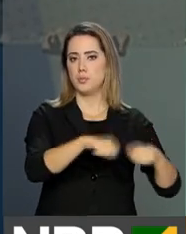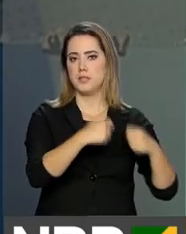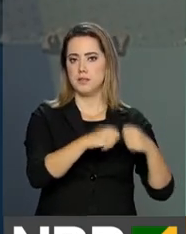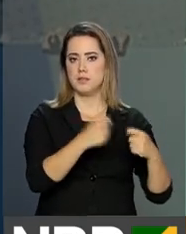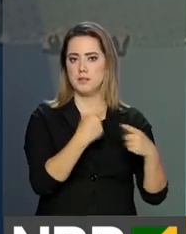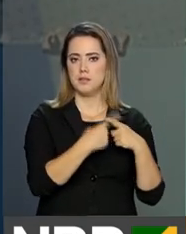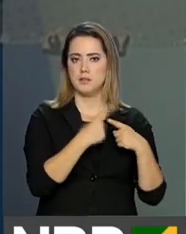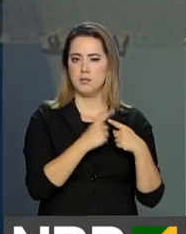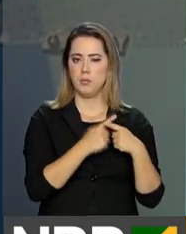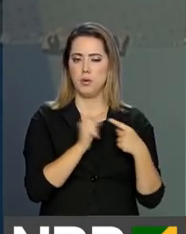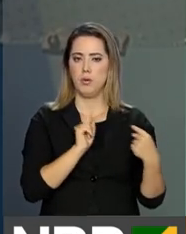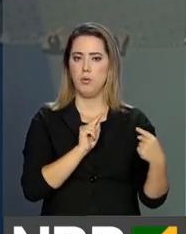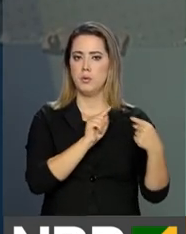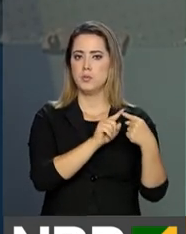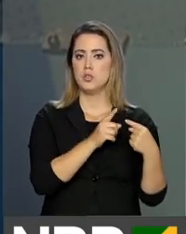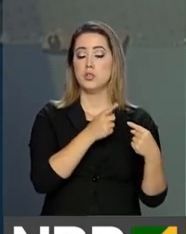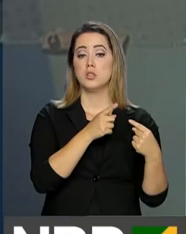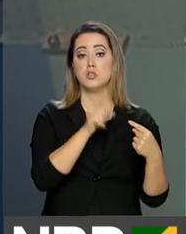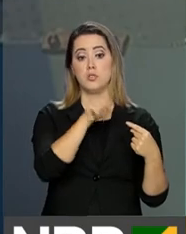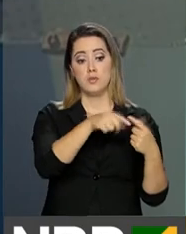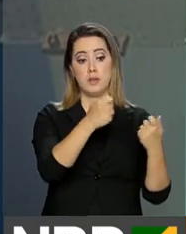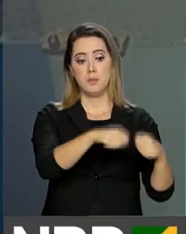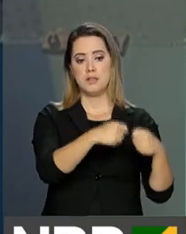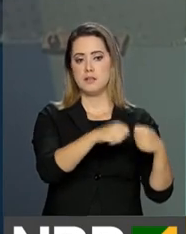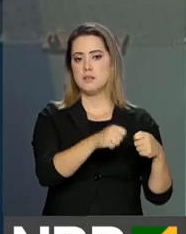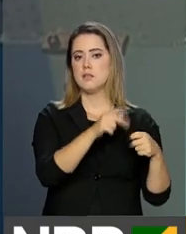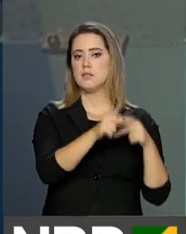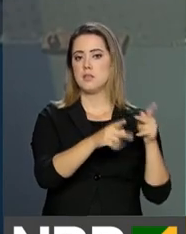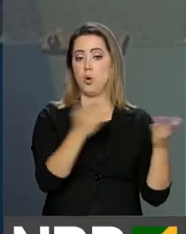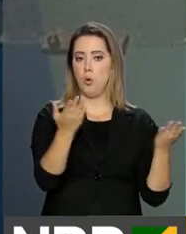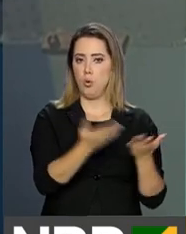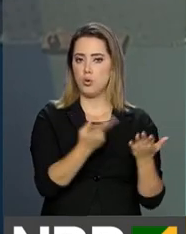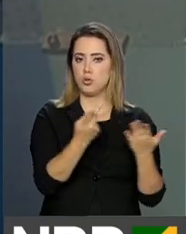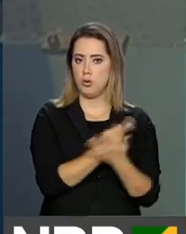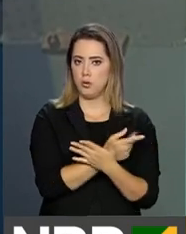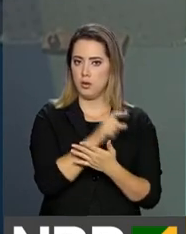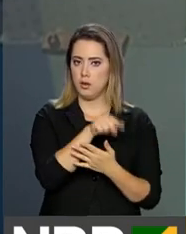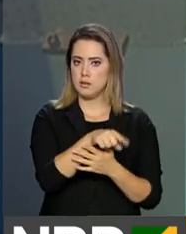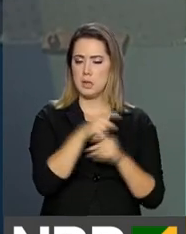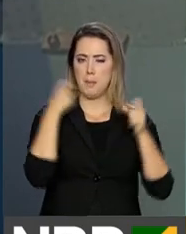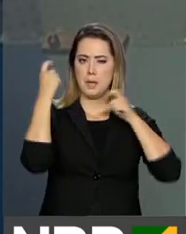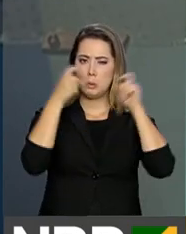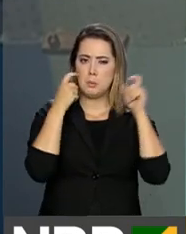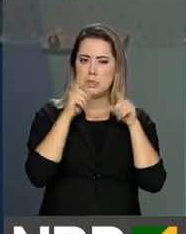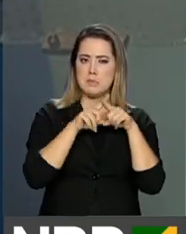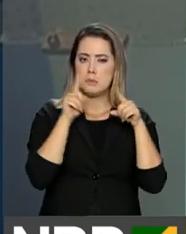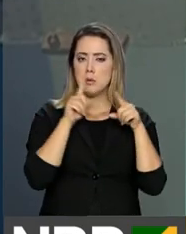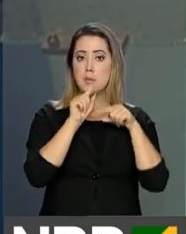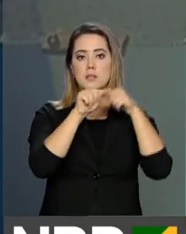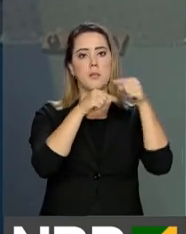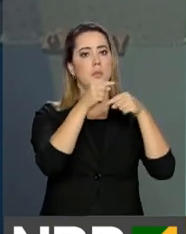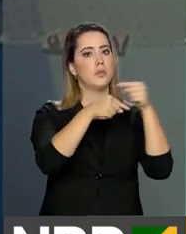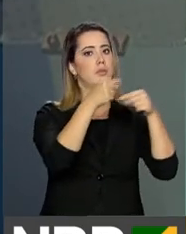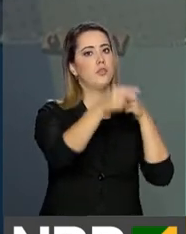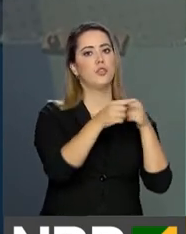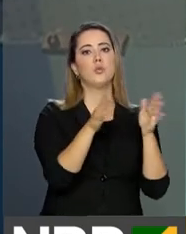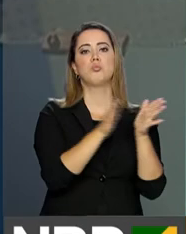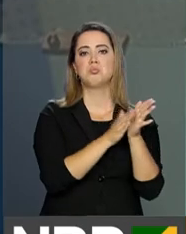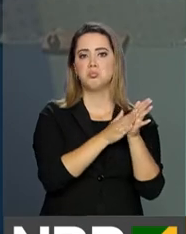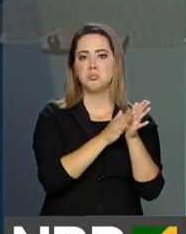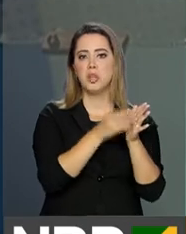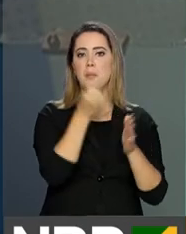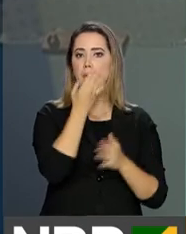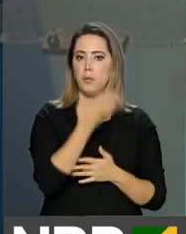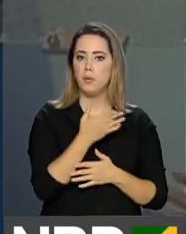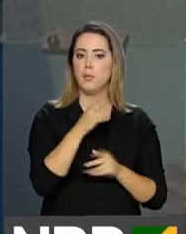se voltam para o interesse do povo. Você a produz hoje, há preocupações amanhã, mas ela é aplaudida depois da manhã.